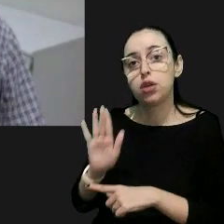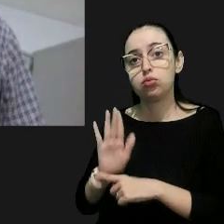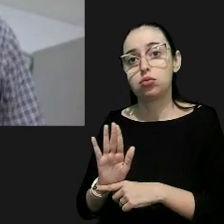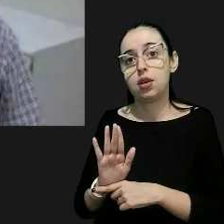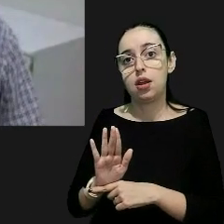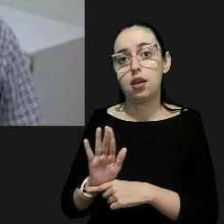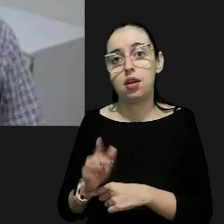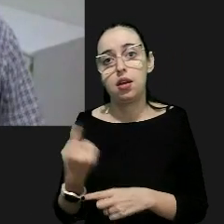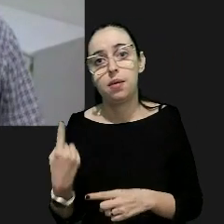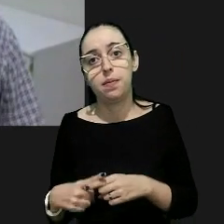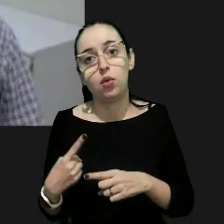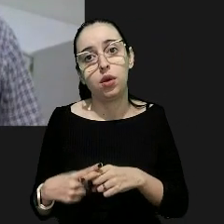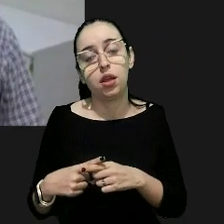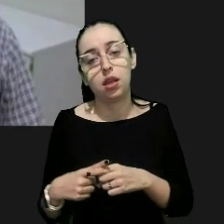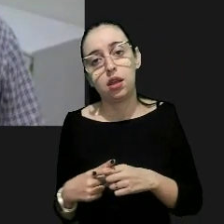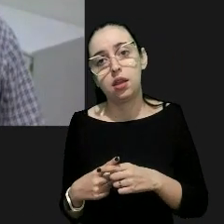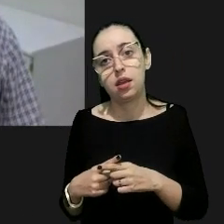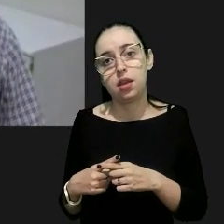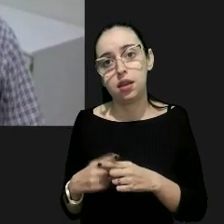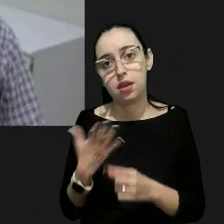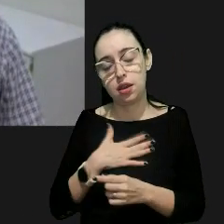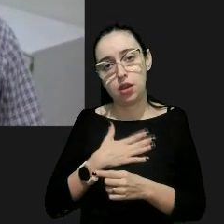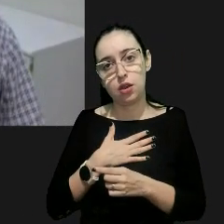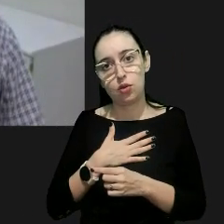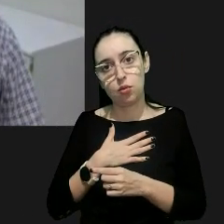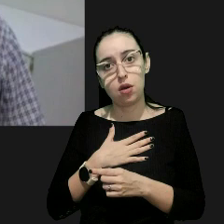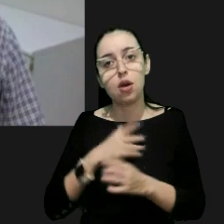mim no que eu puder, porque